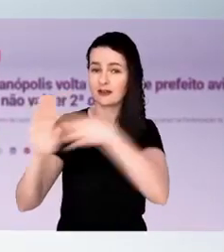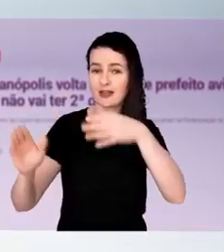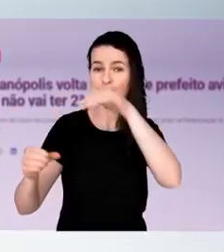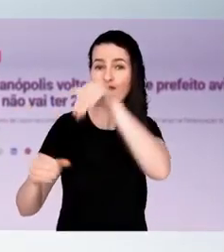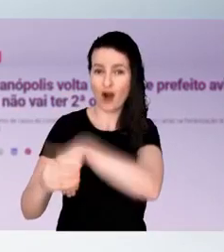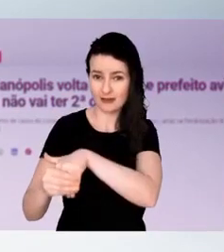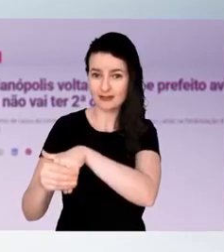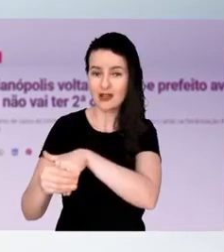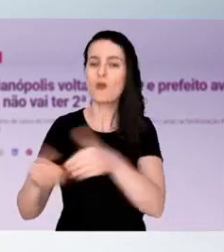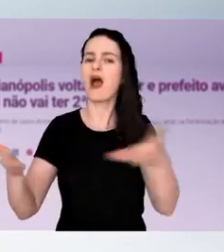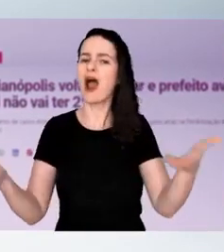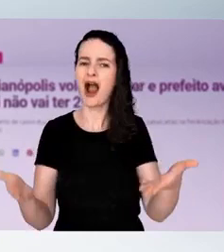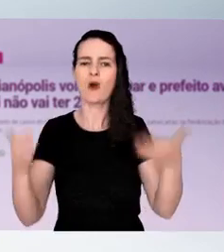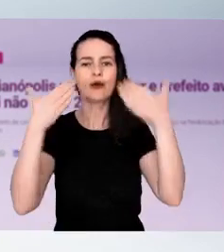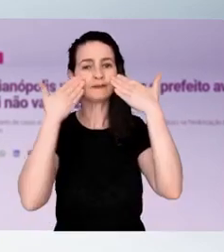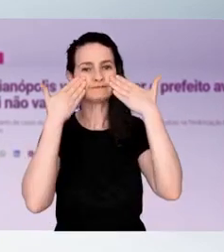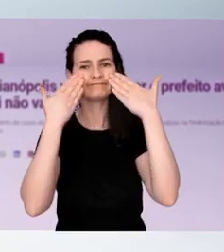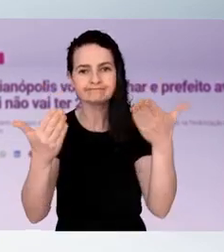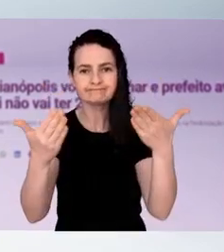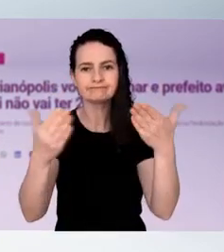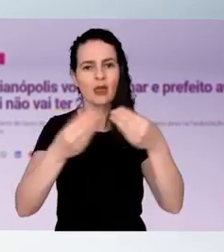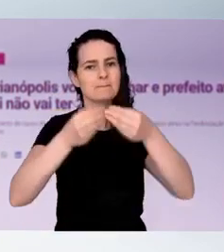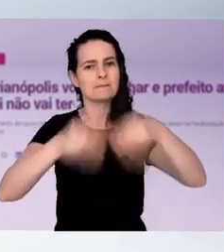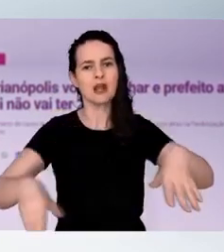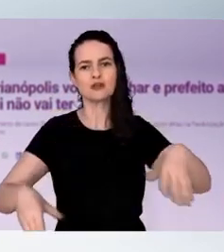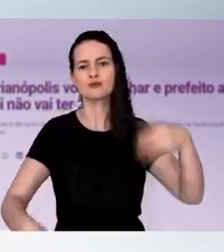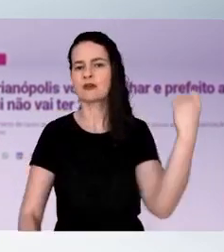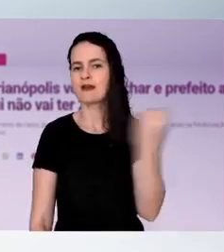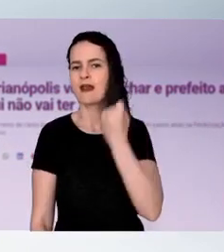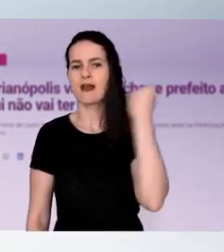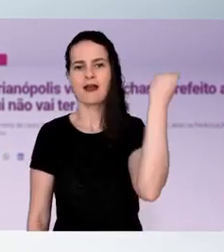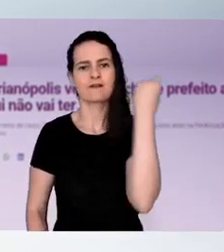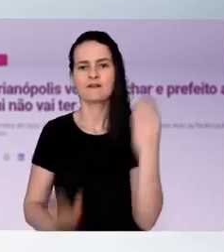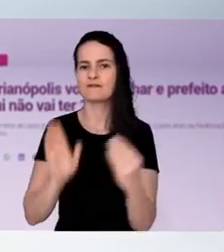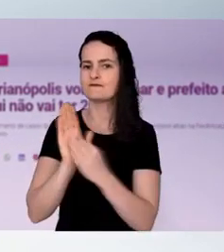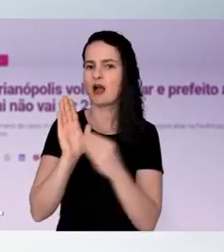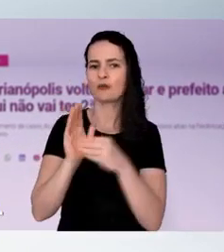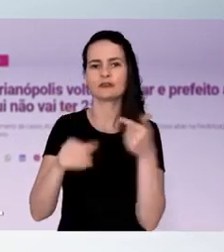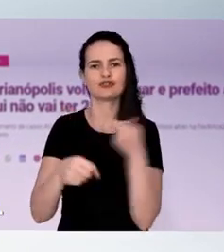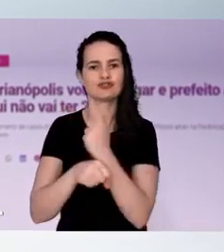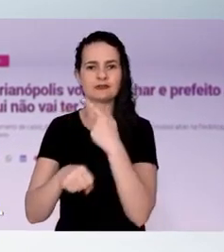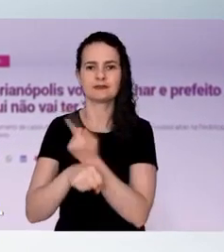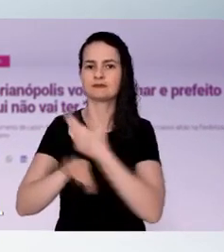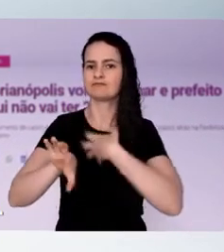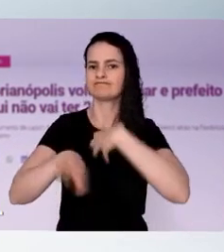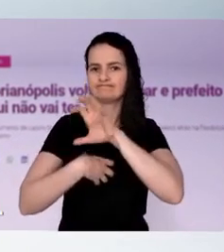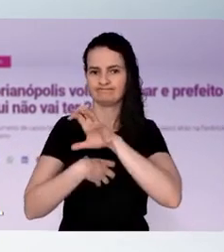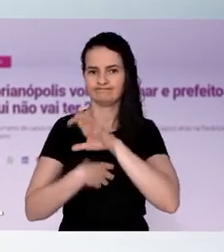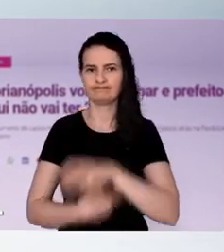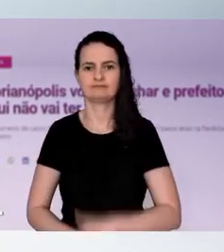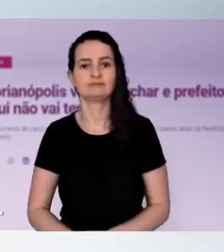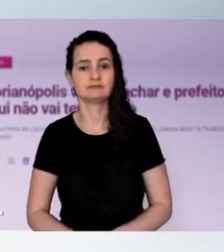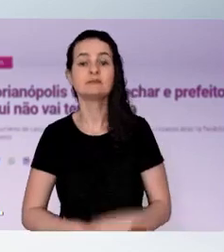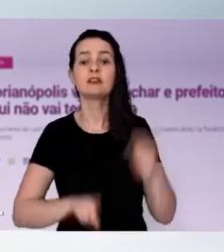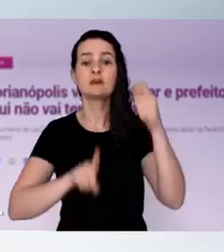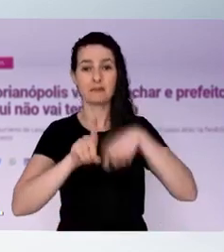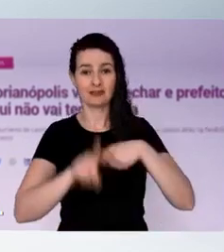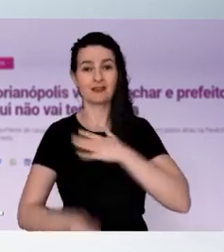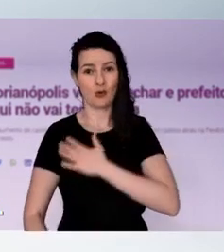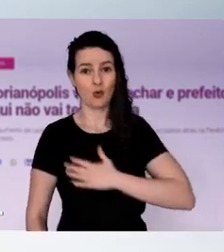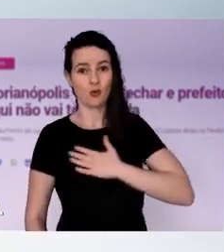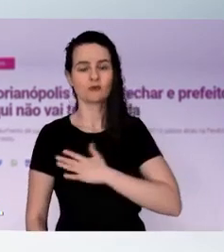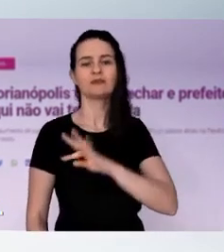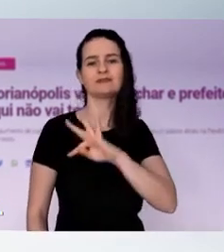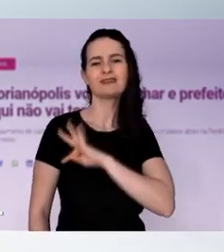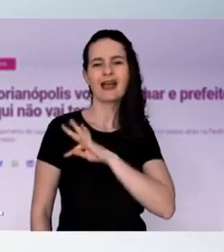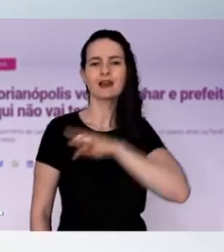abre e fecha, sempre de olho no calendário eleitoral, escancar agora o enorme estrago dessa falta de gestão